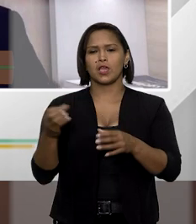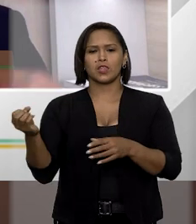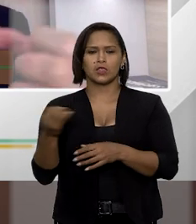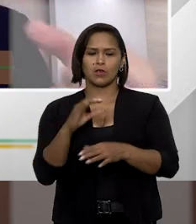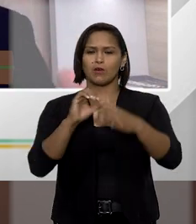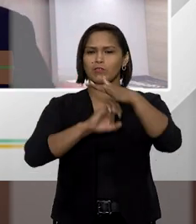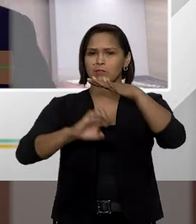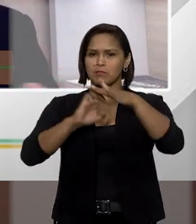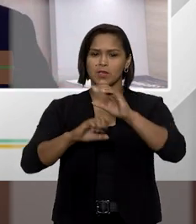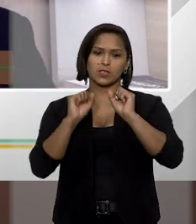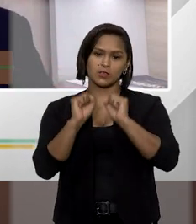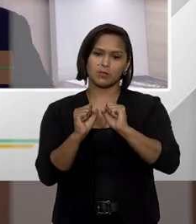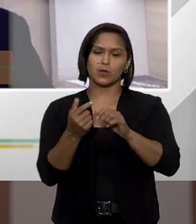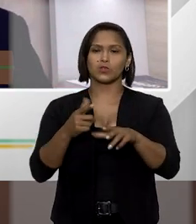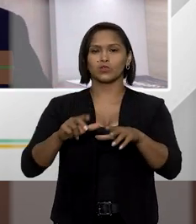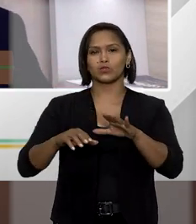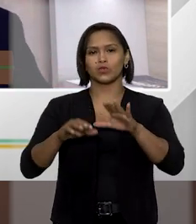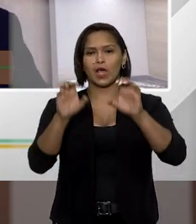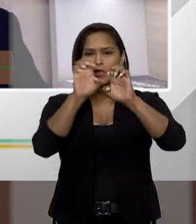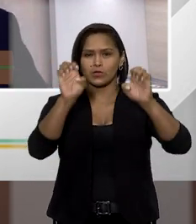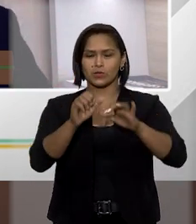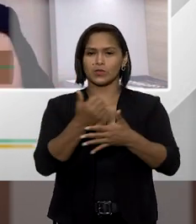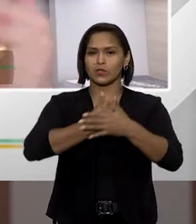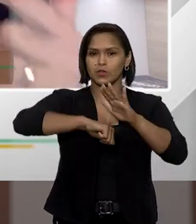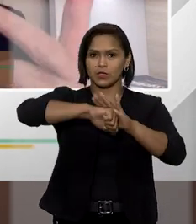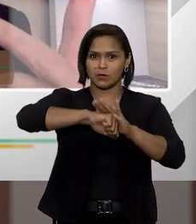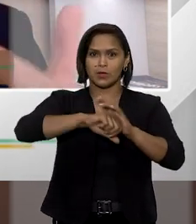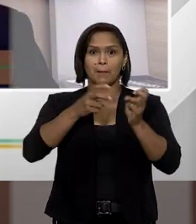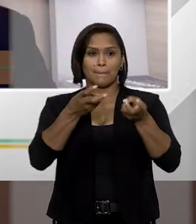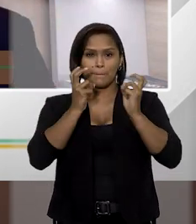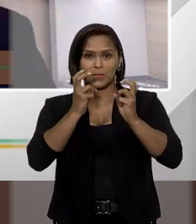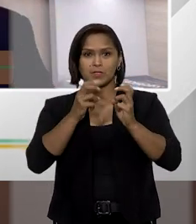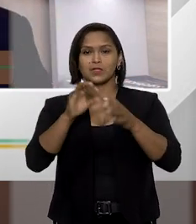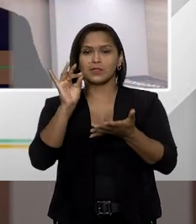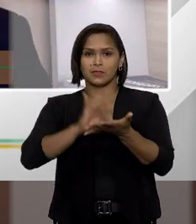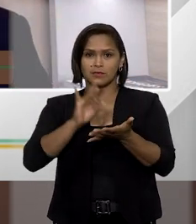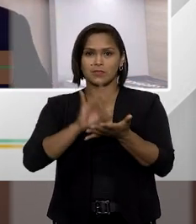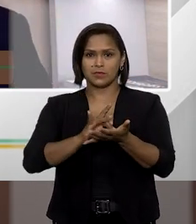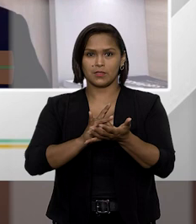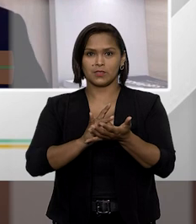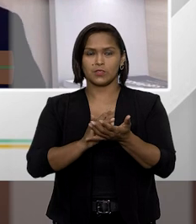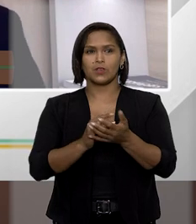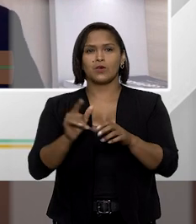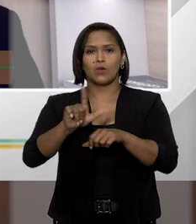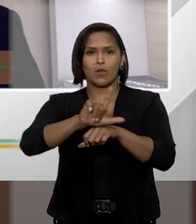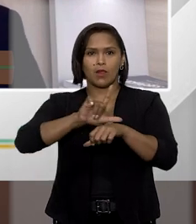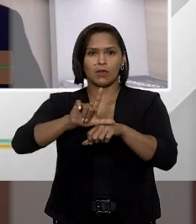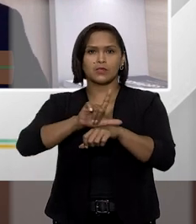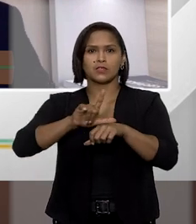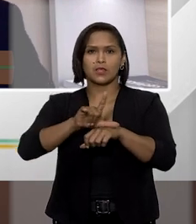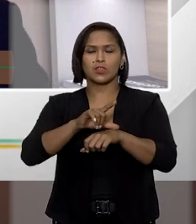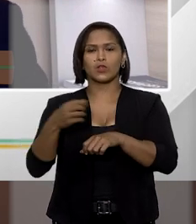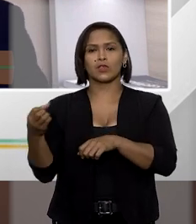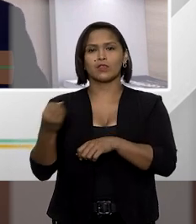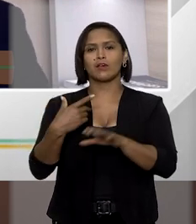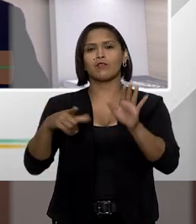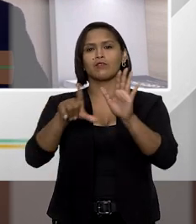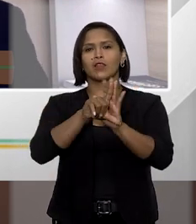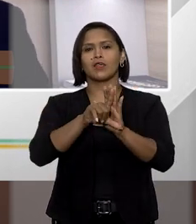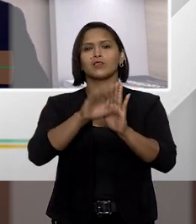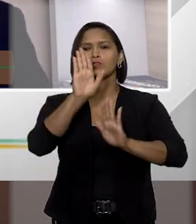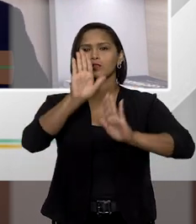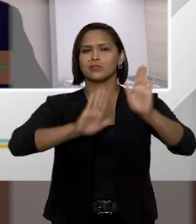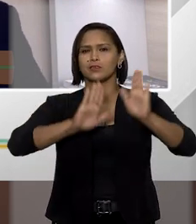a minha nova estrutura do crime. Atento a essa realidade, o legislador, na nova lei